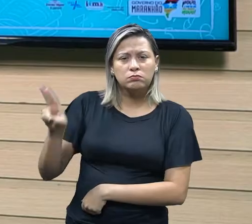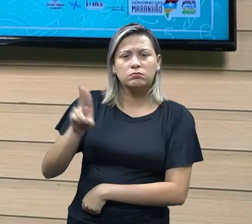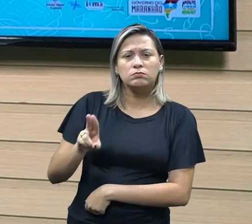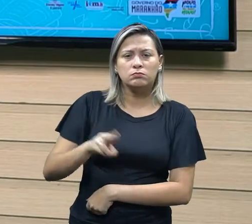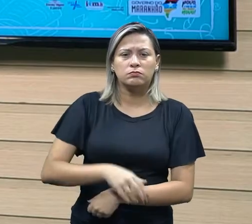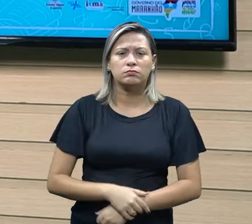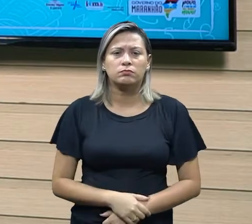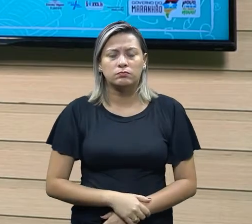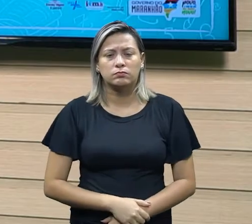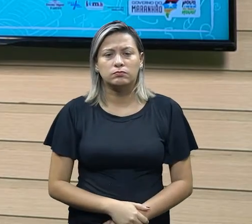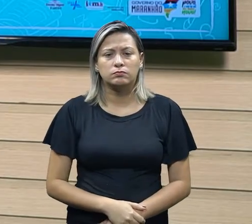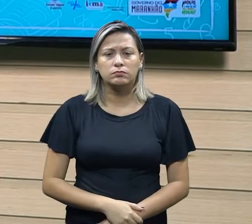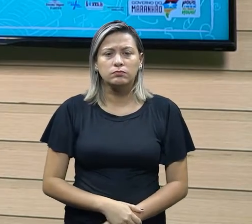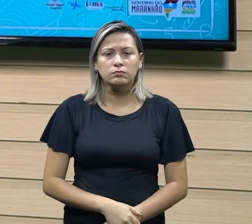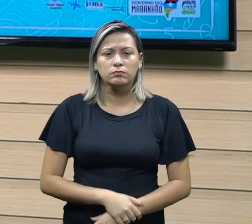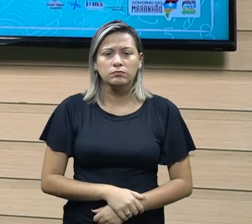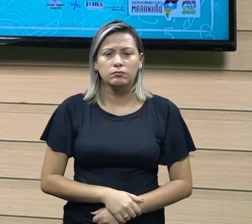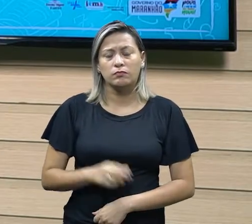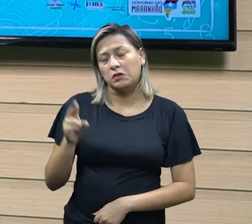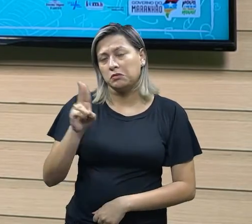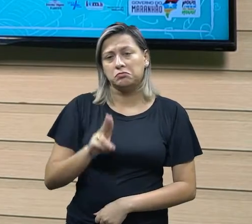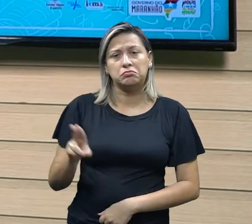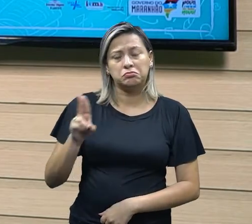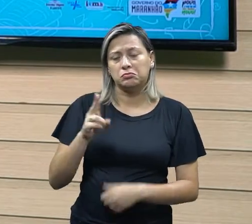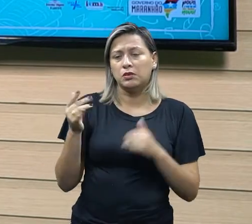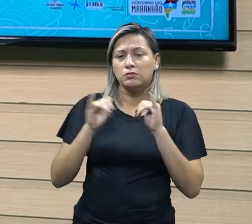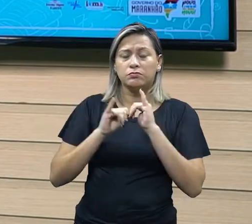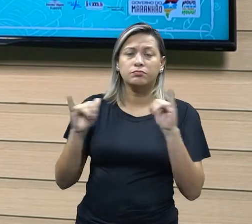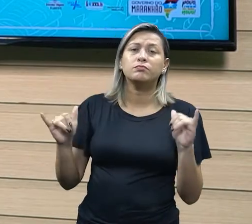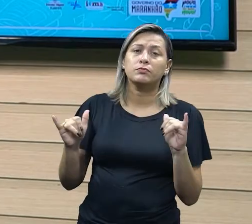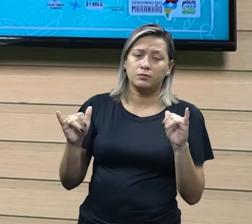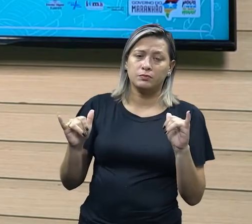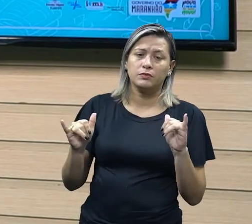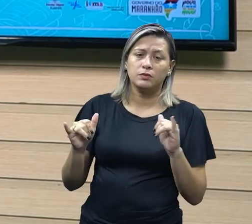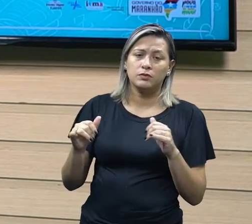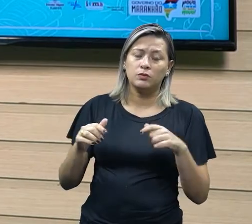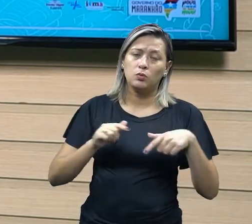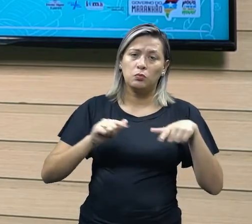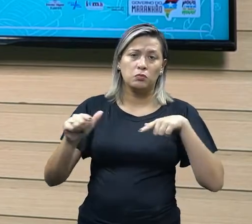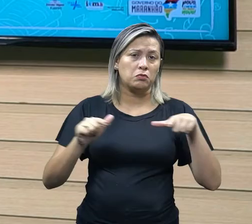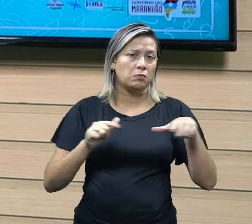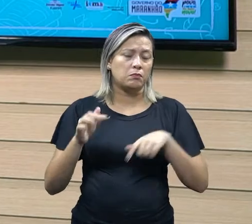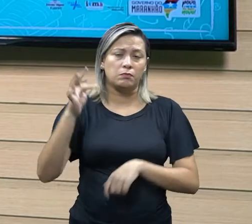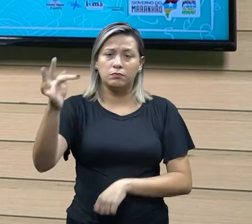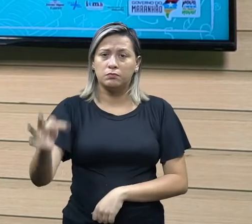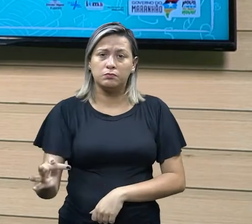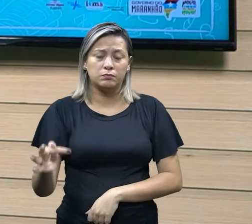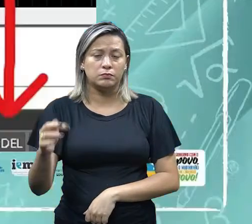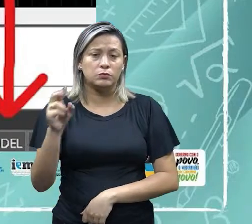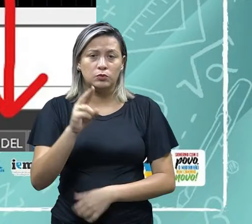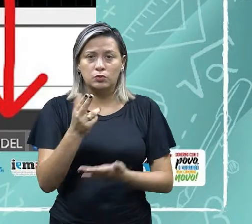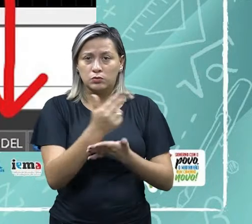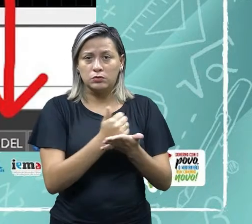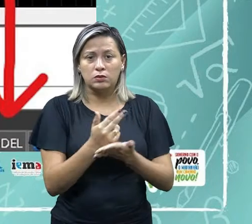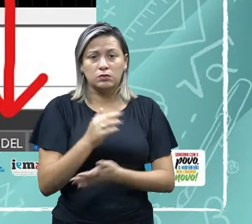trabalhar e simplesmente utilizar aquelas informações para um trabalho futuro,